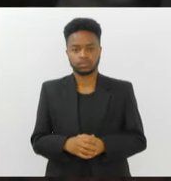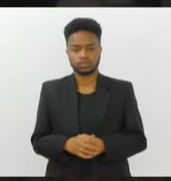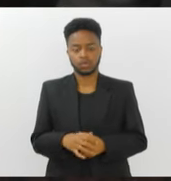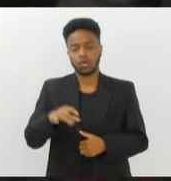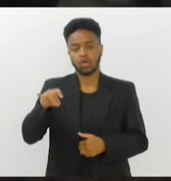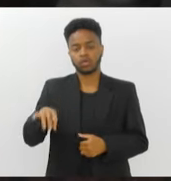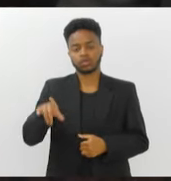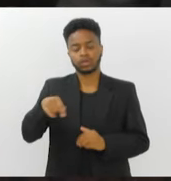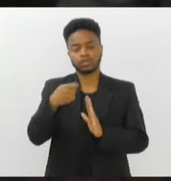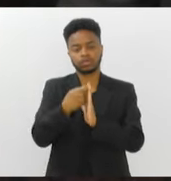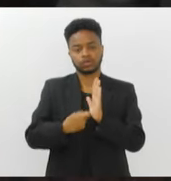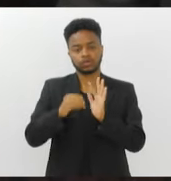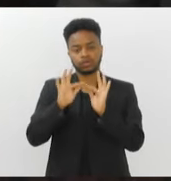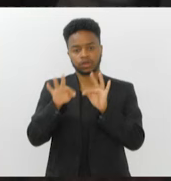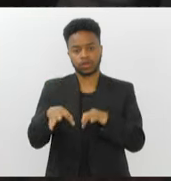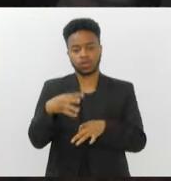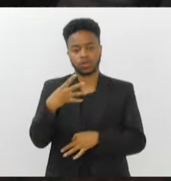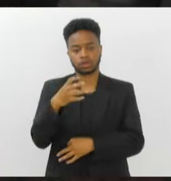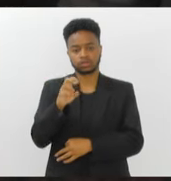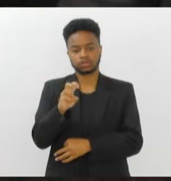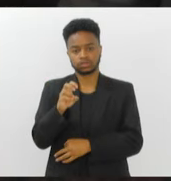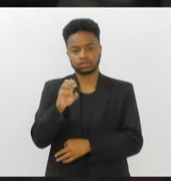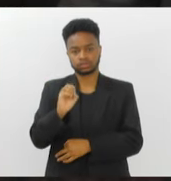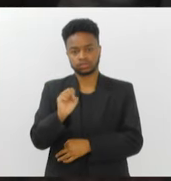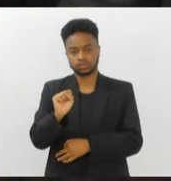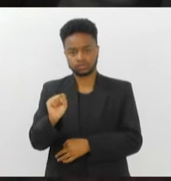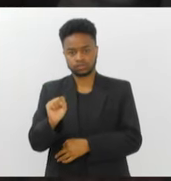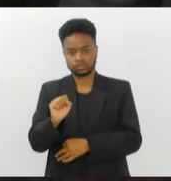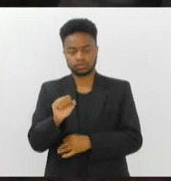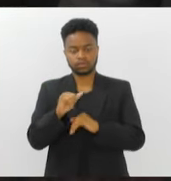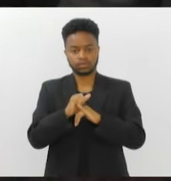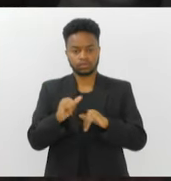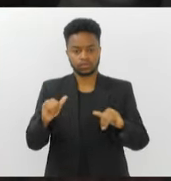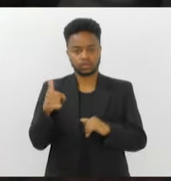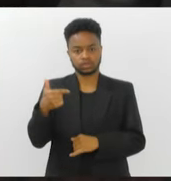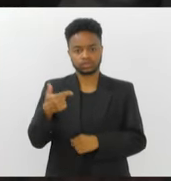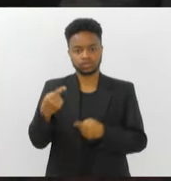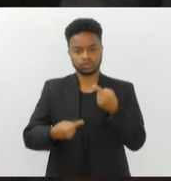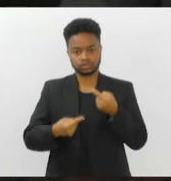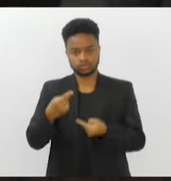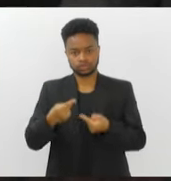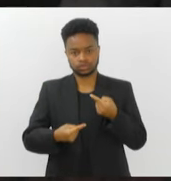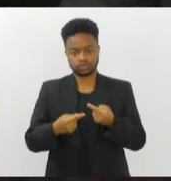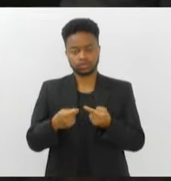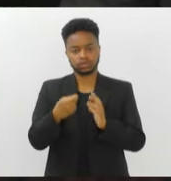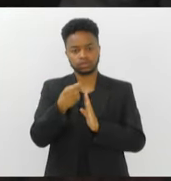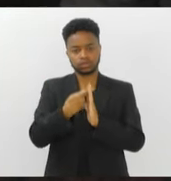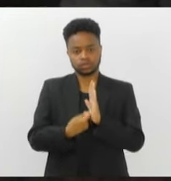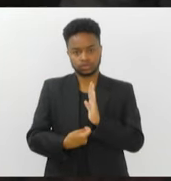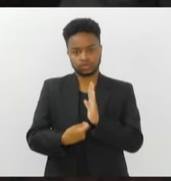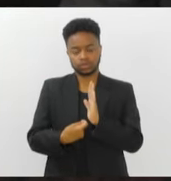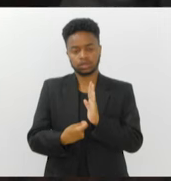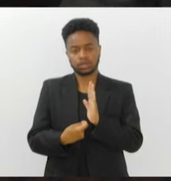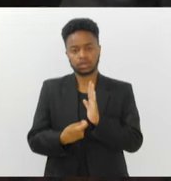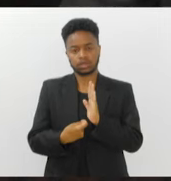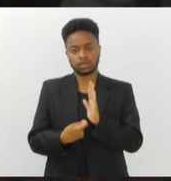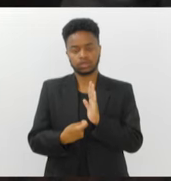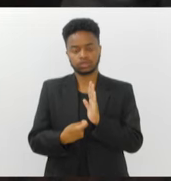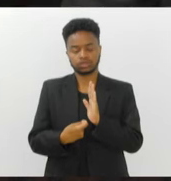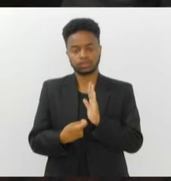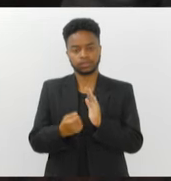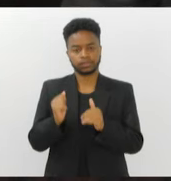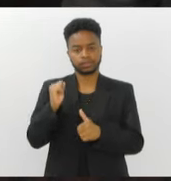aí, 4508. Anuncio, em segunda discussão, redação do vencido, assim